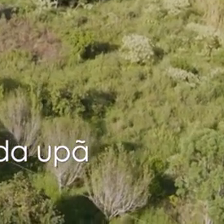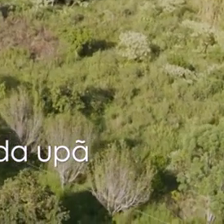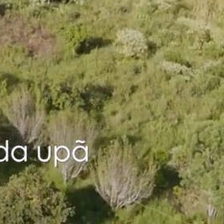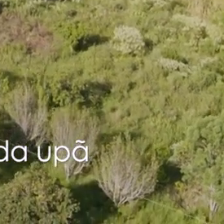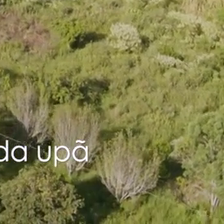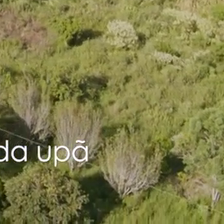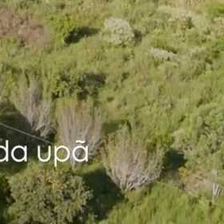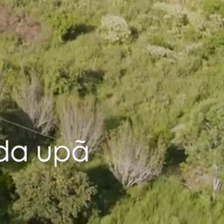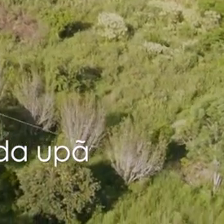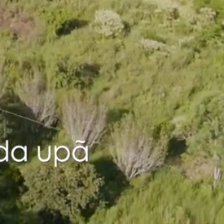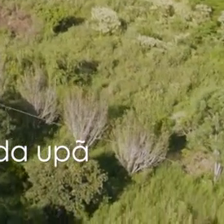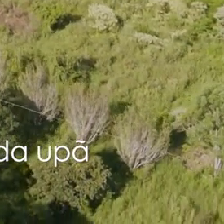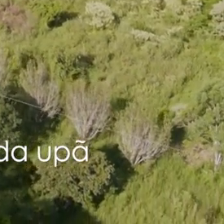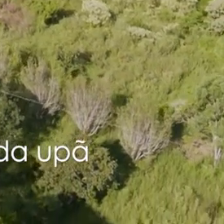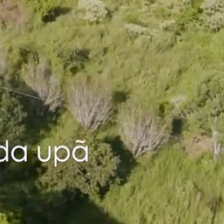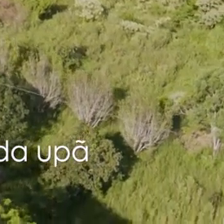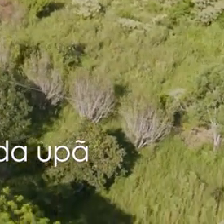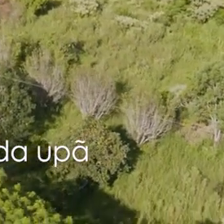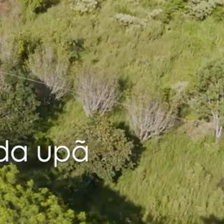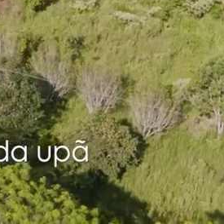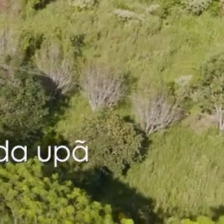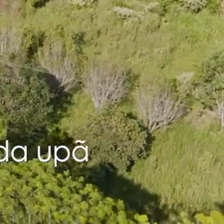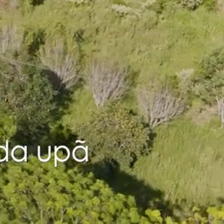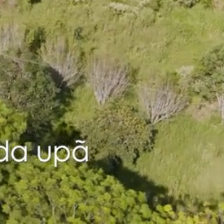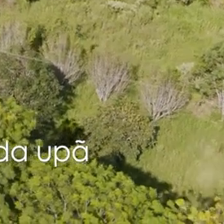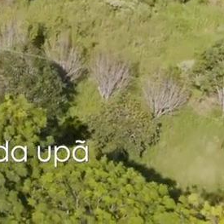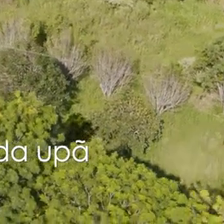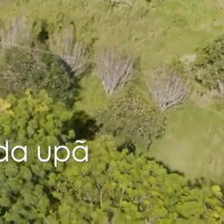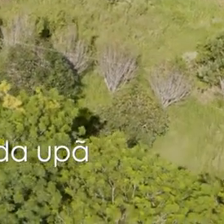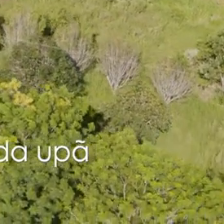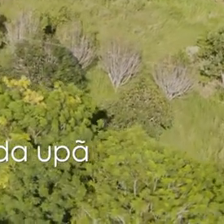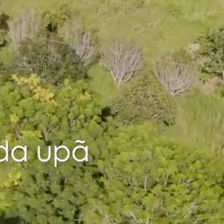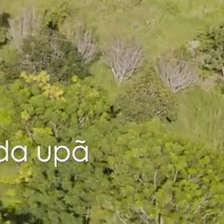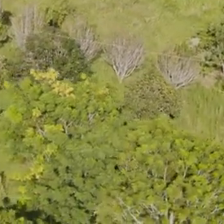Opitavei Kuerure Jajirovia, Jepi, Aguia Arema, Aeramo,